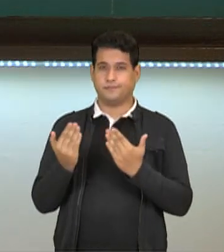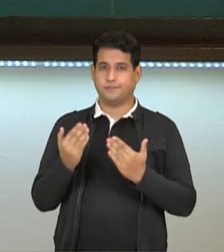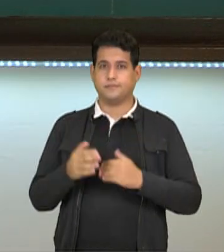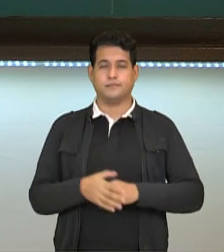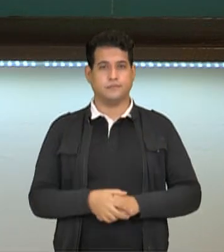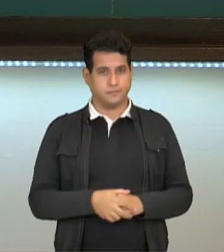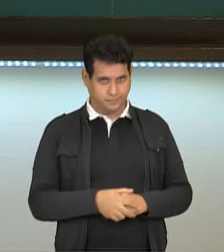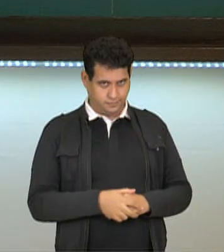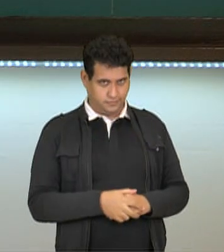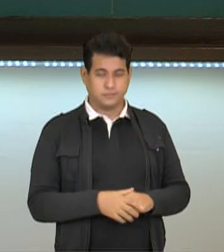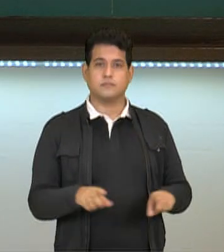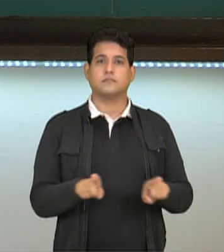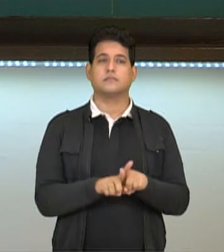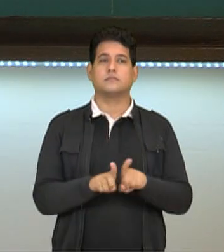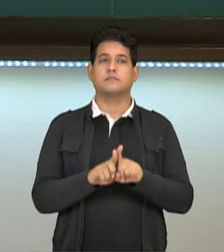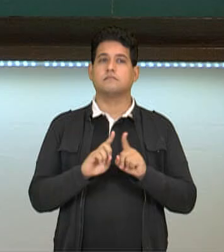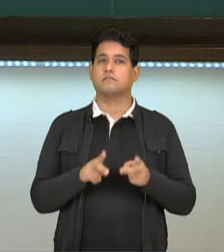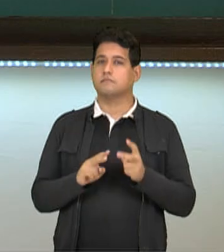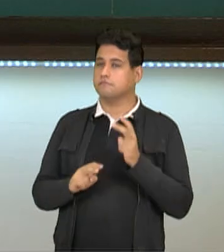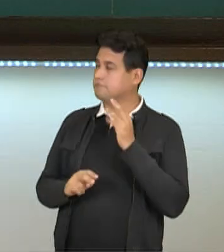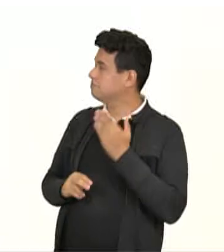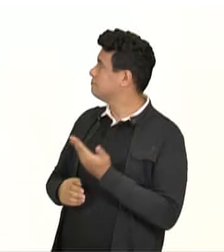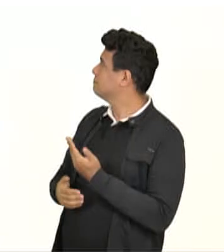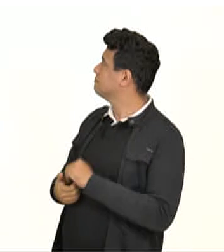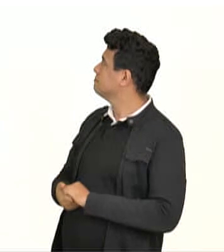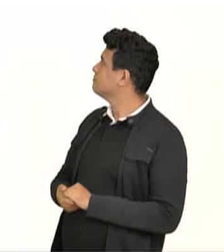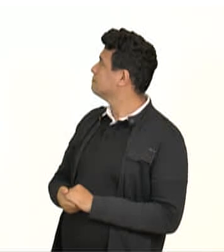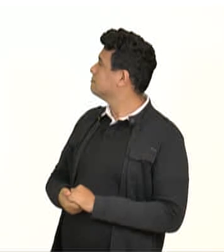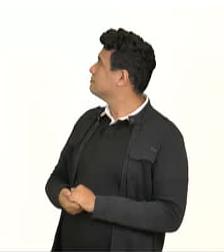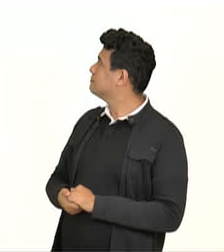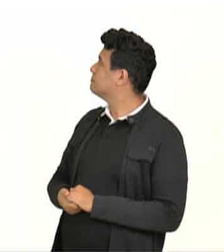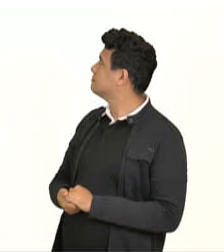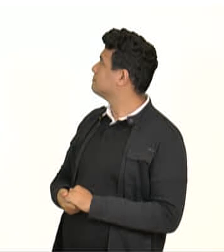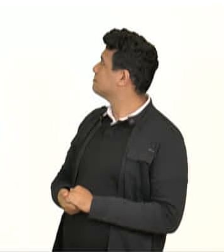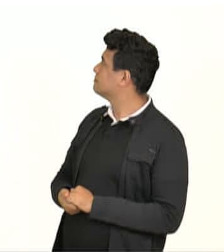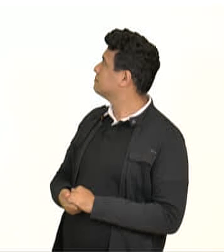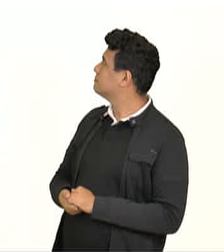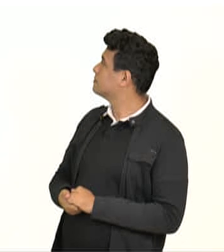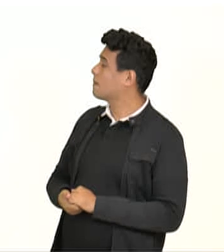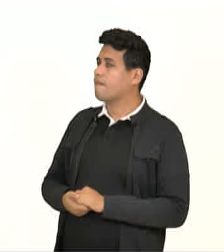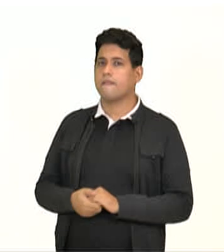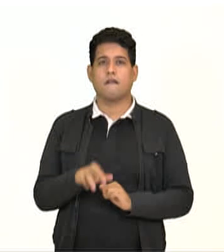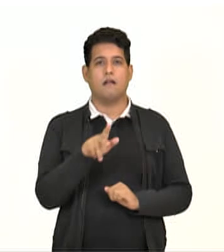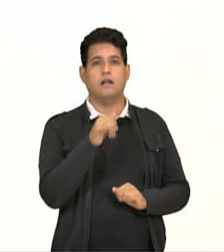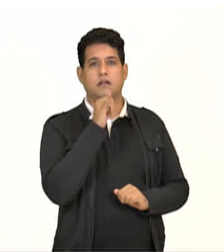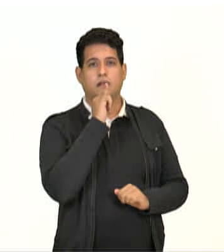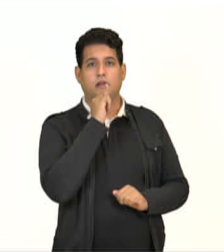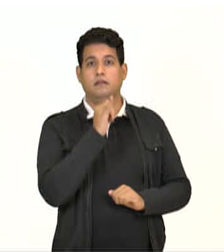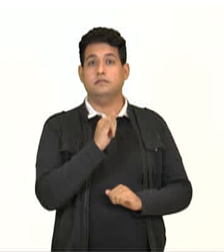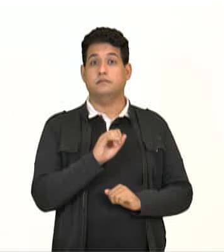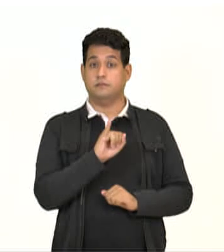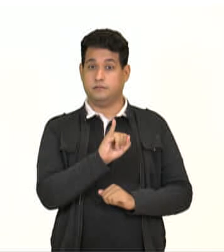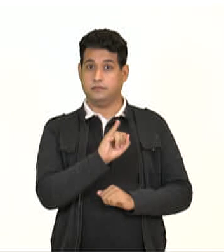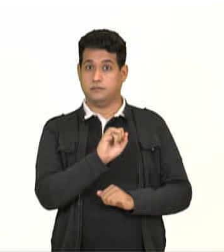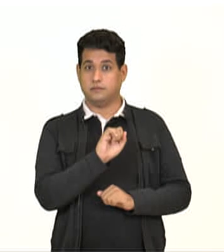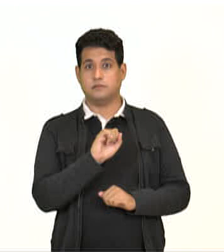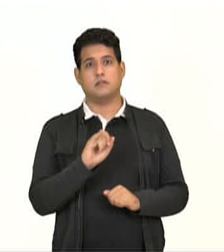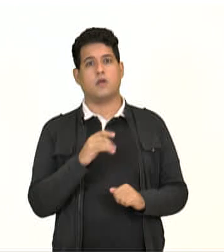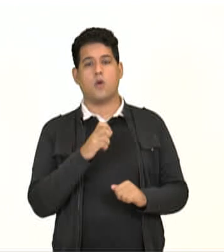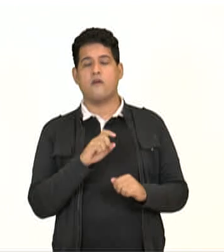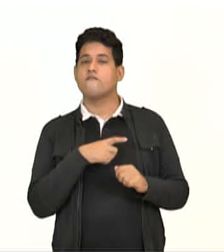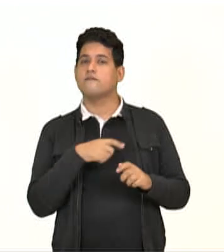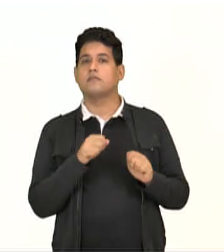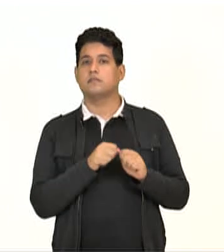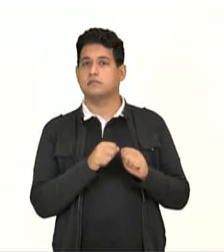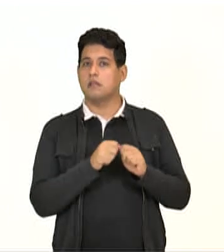E ainda, I'm gonna treat her kind. I'm gonna treat seria o mesmo que I am going